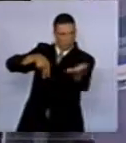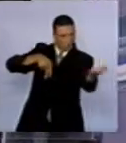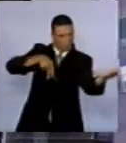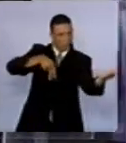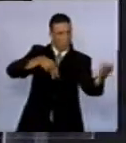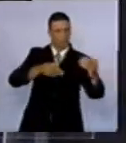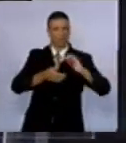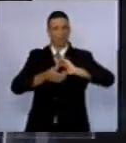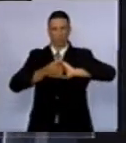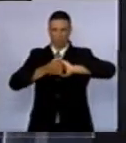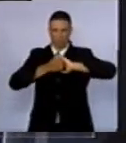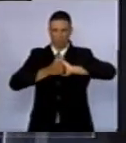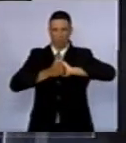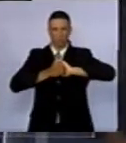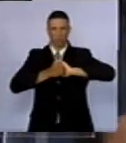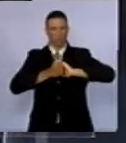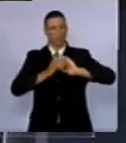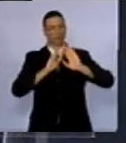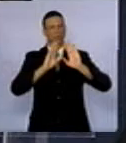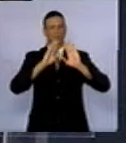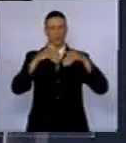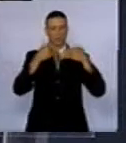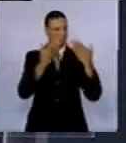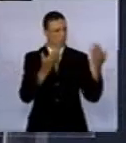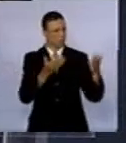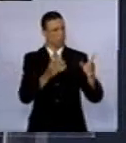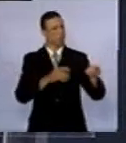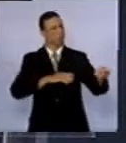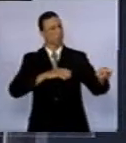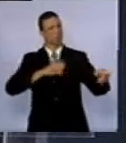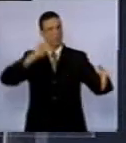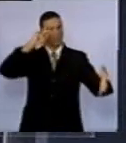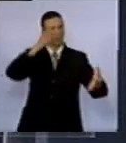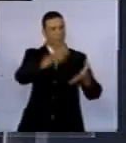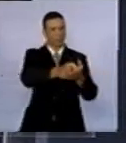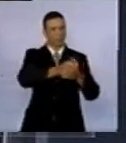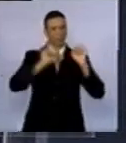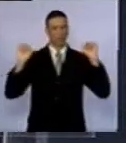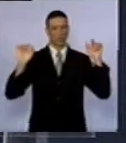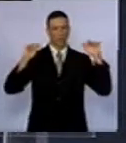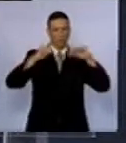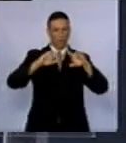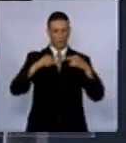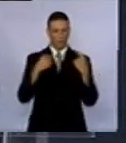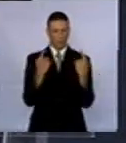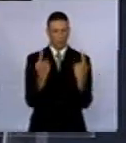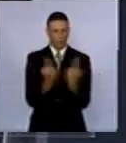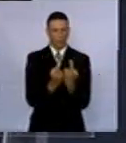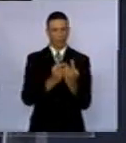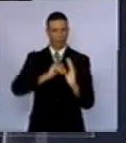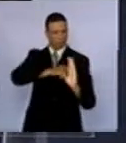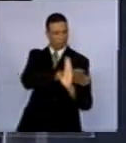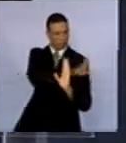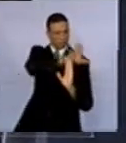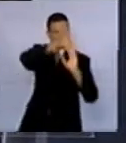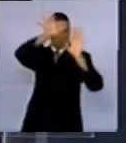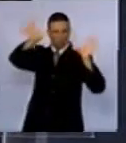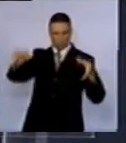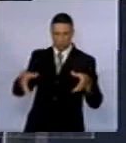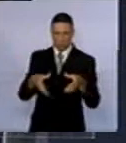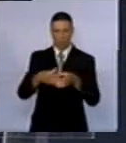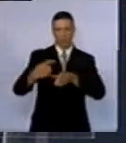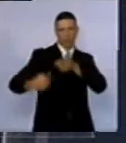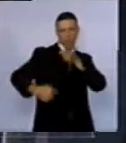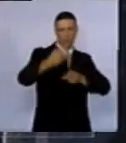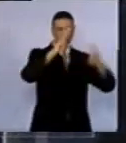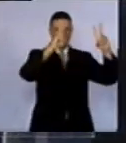Devo saudar a iniciativa de convocar essa audiência pública, na qual, no melhor espírito democrático, podemos expor e discutir os